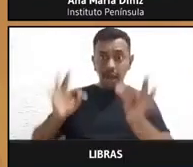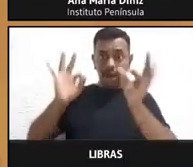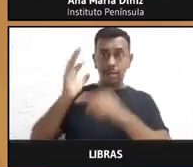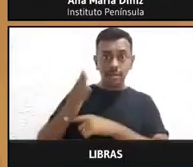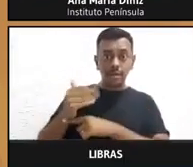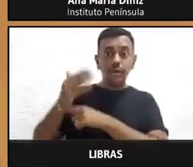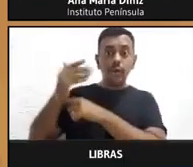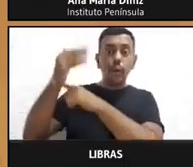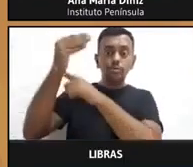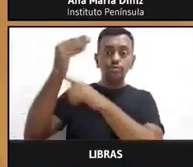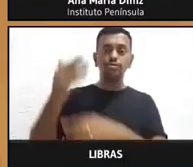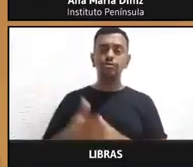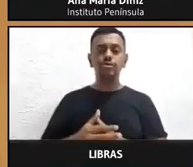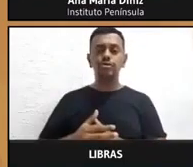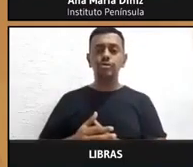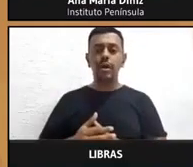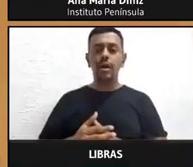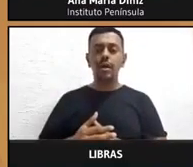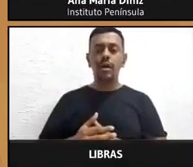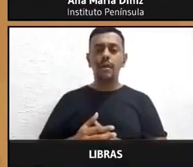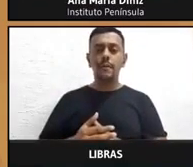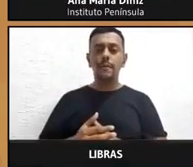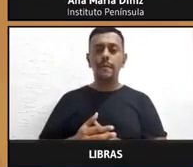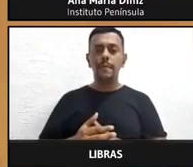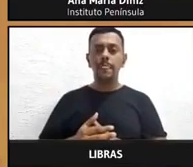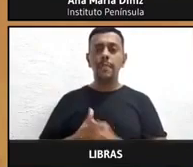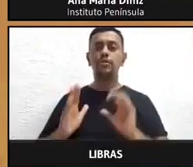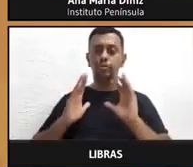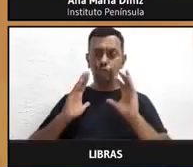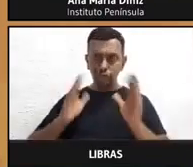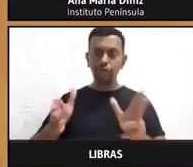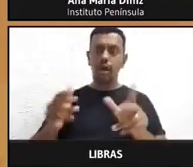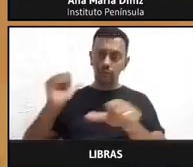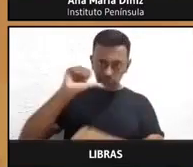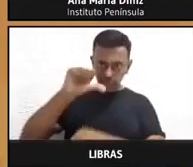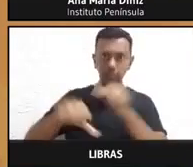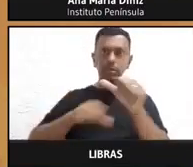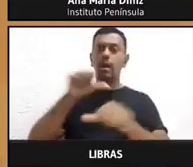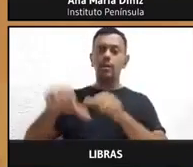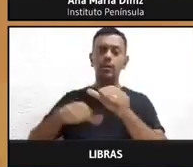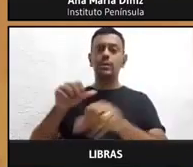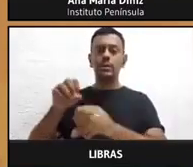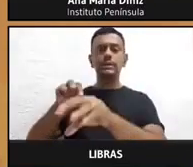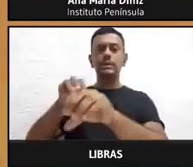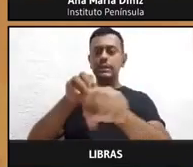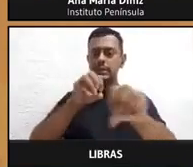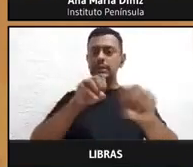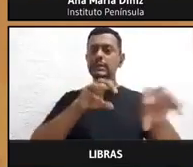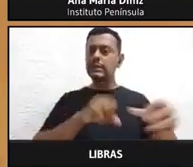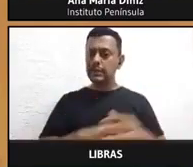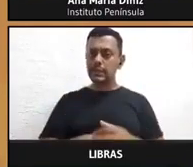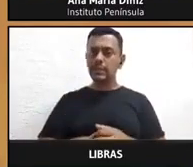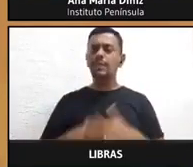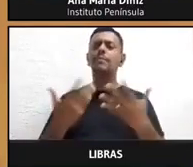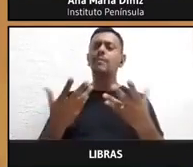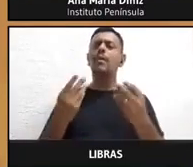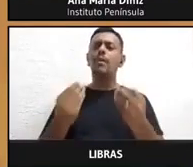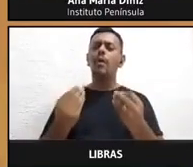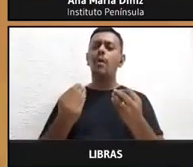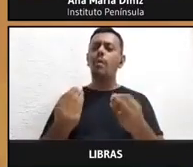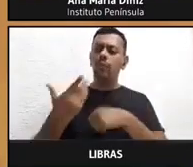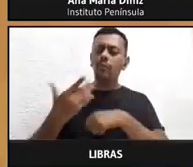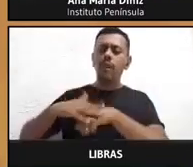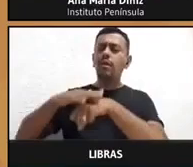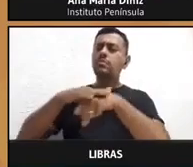o ensino. como fazer com que os alunos realmente